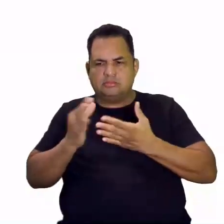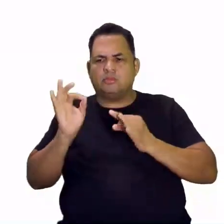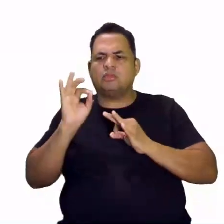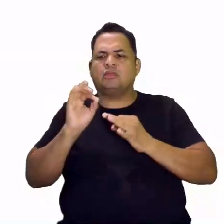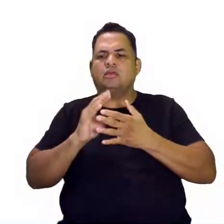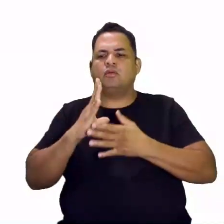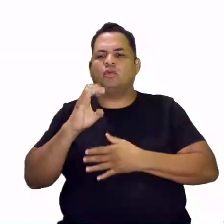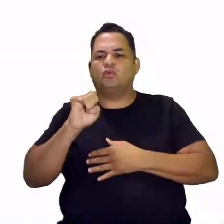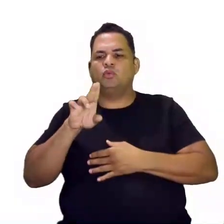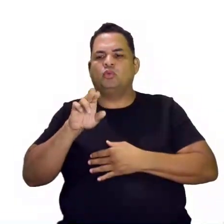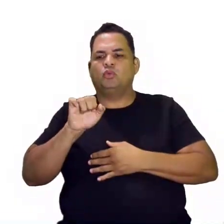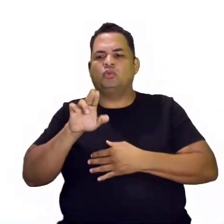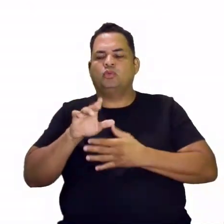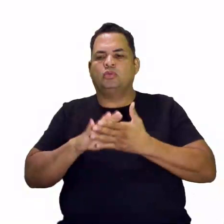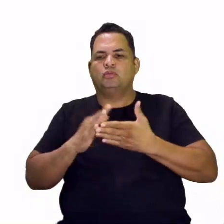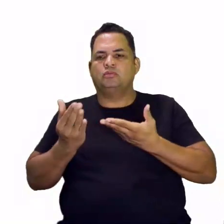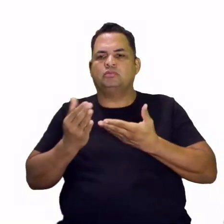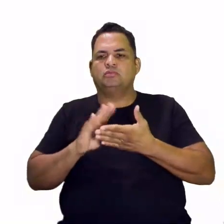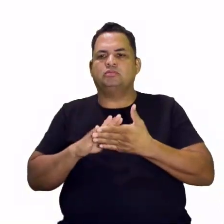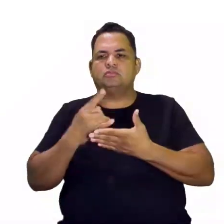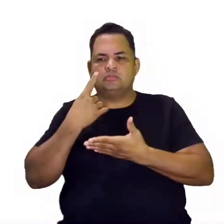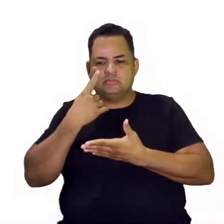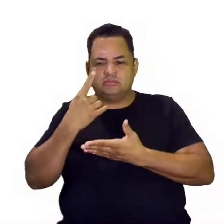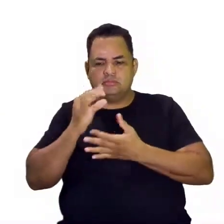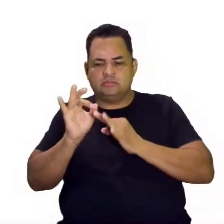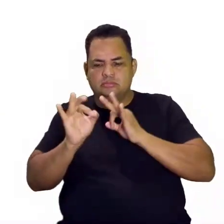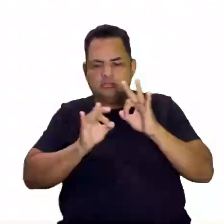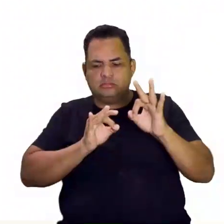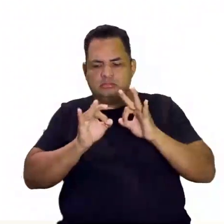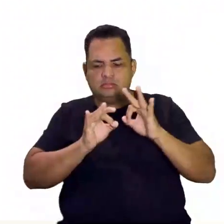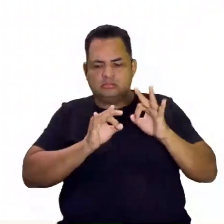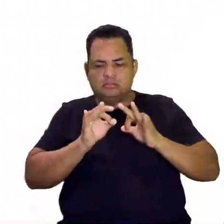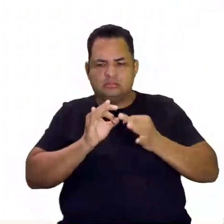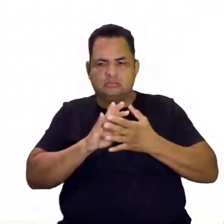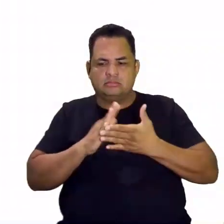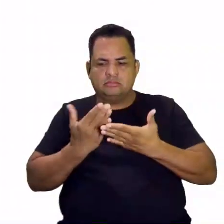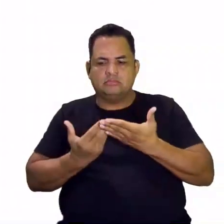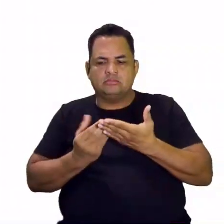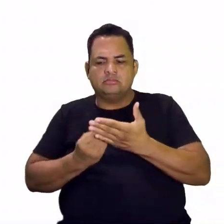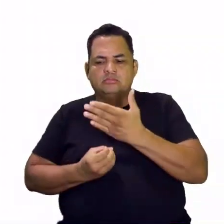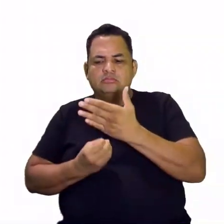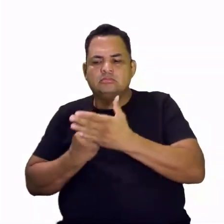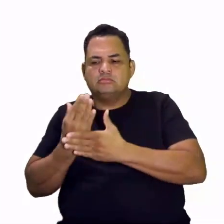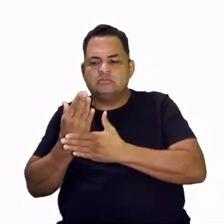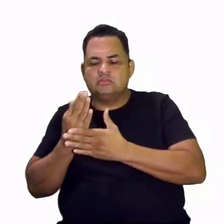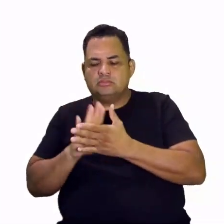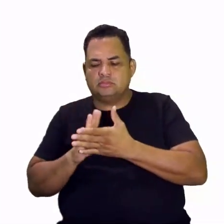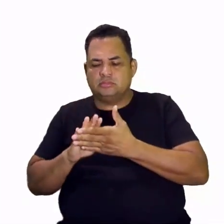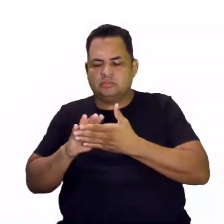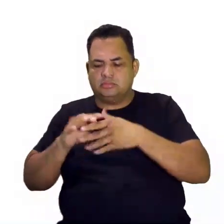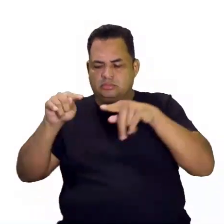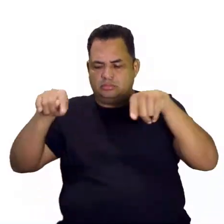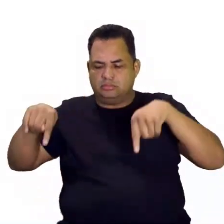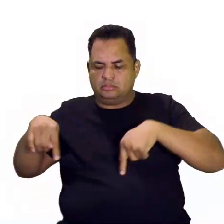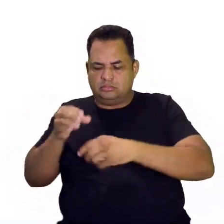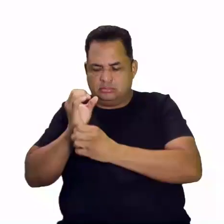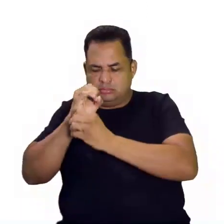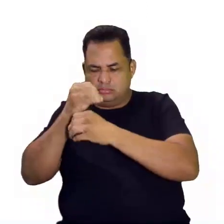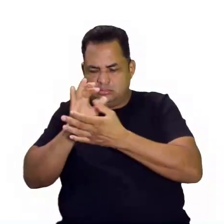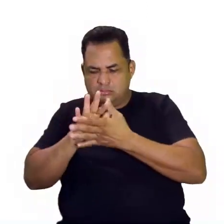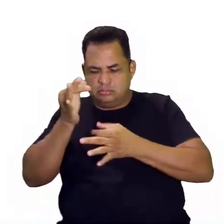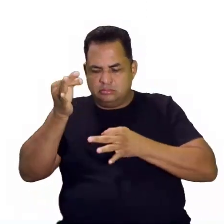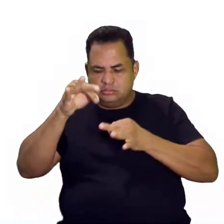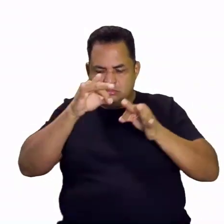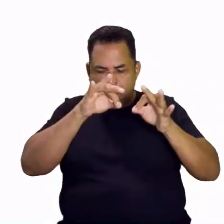é isso, professora? É onde a gente, vamos dizer assim, que a gente cria as bactérias em laboratório, entendeu? Então a gente vai, coloca